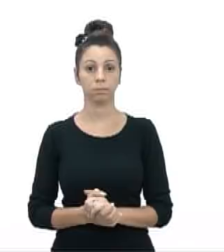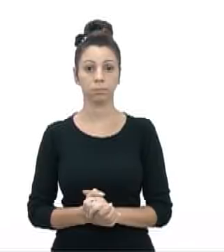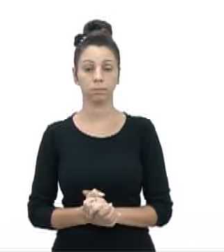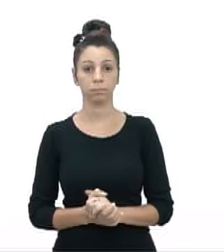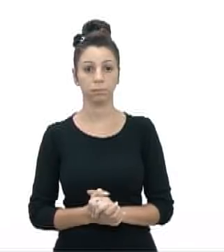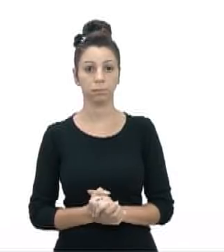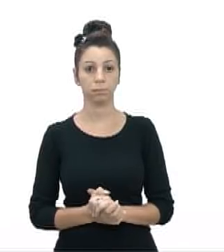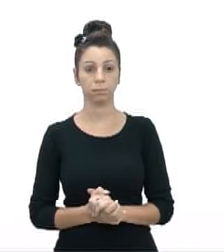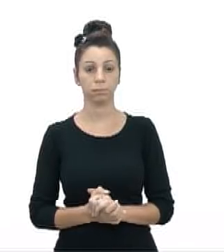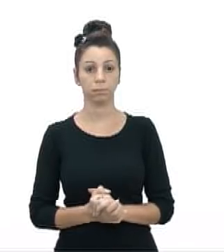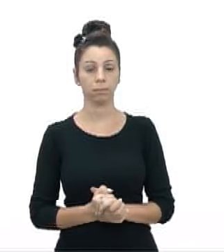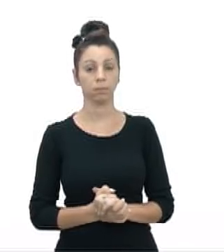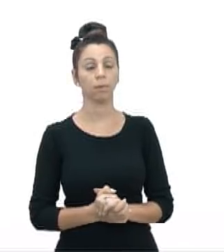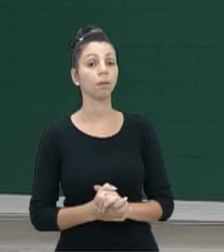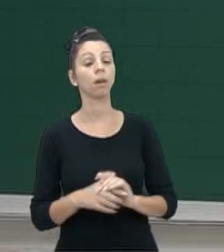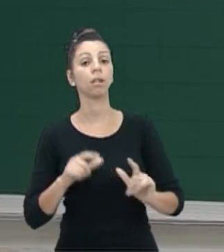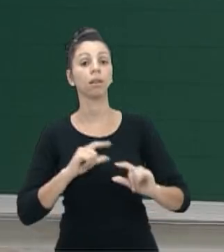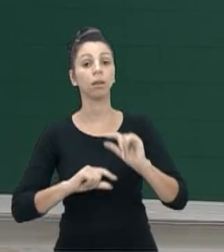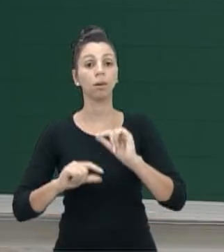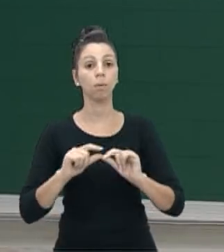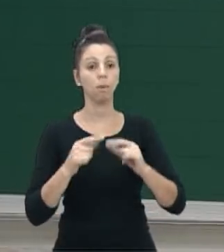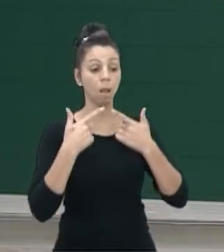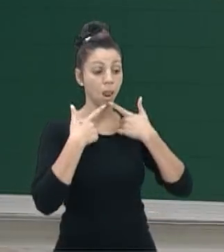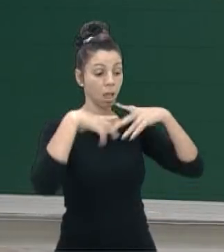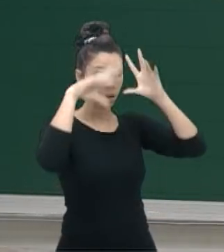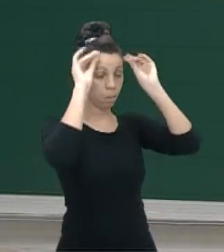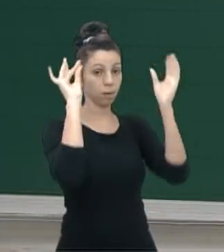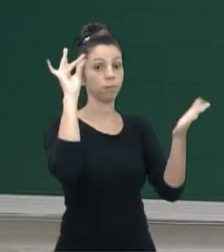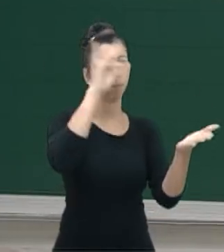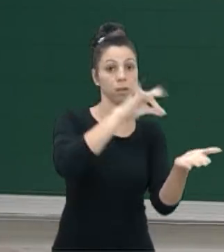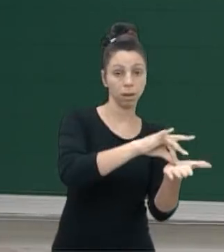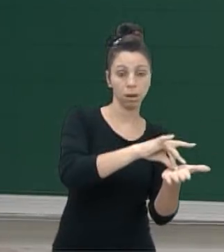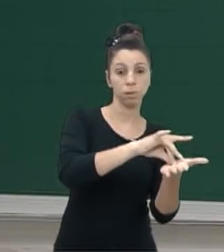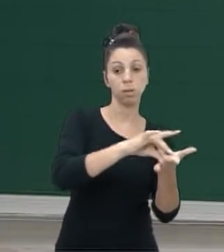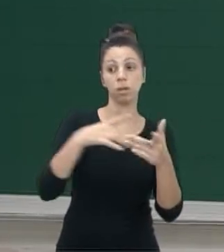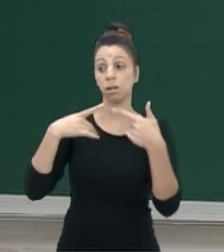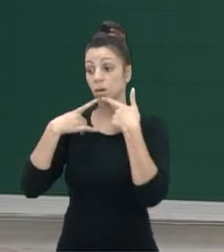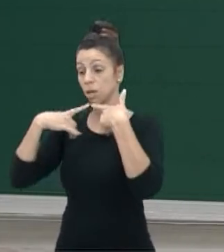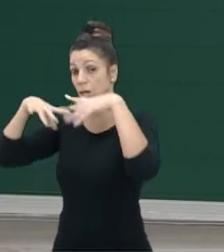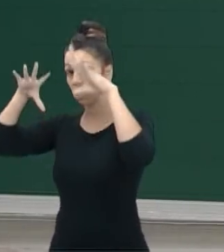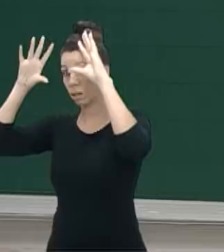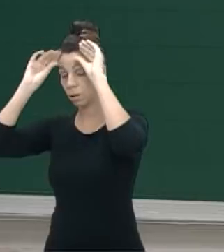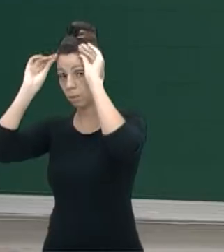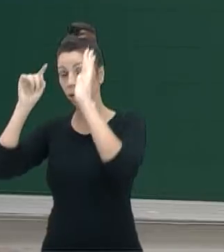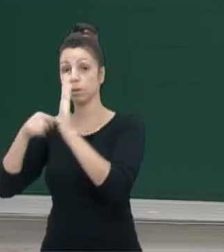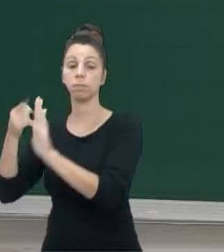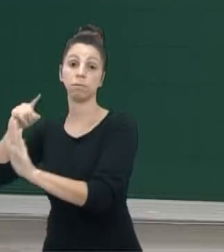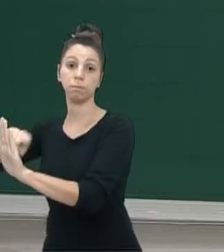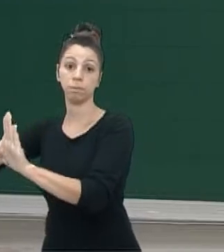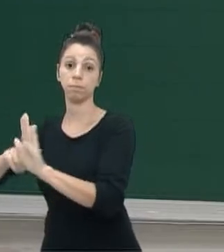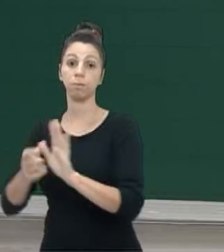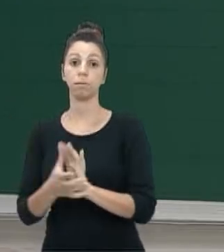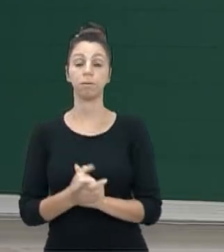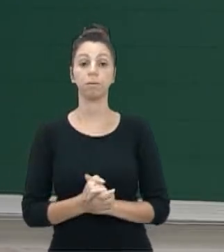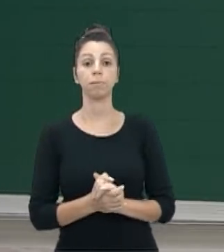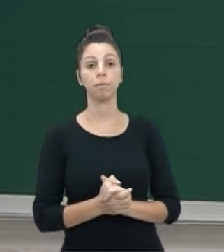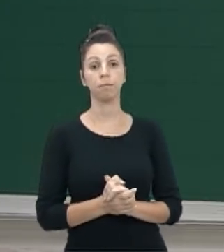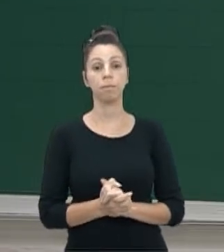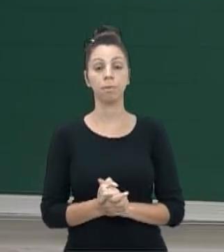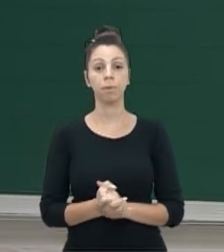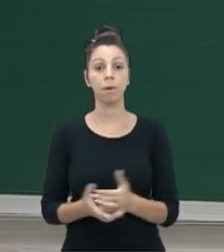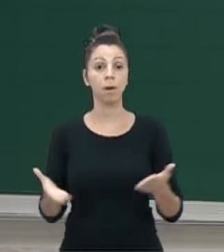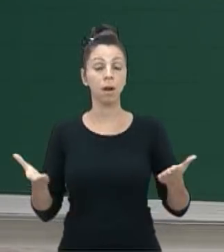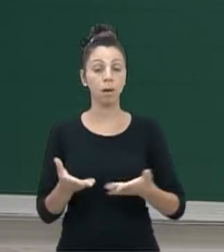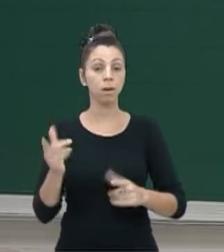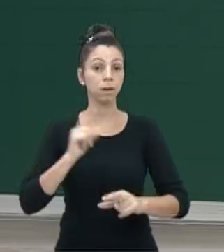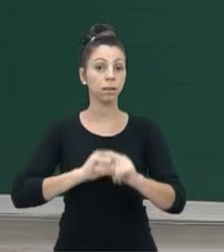novamente entre linguagem denotativa e linguagem conotativa, certo? E vamos também trazer agora mais uma